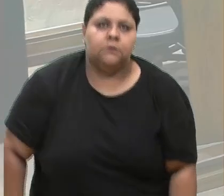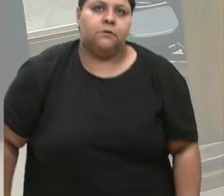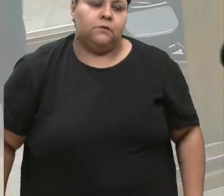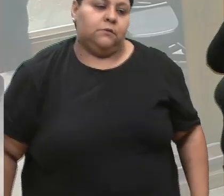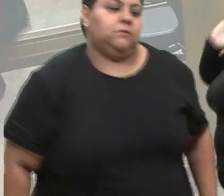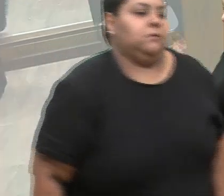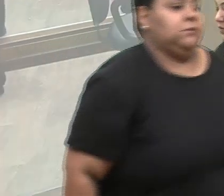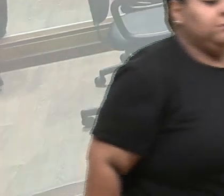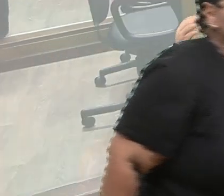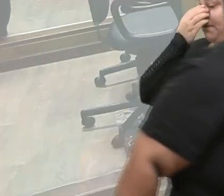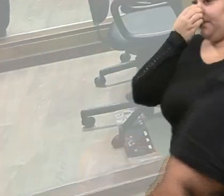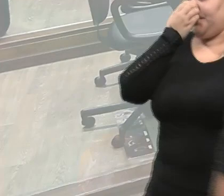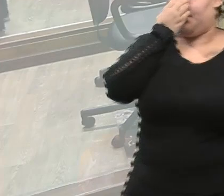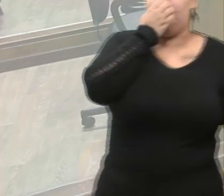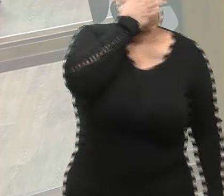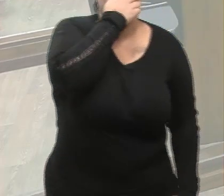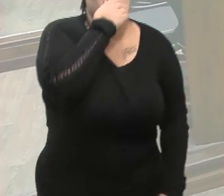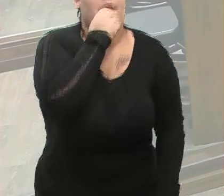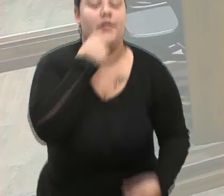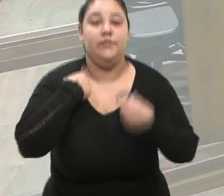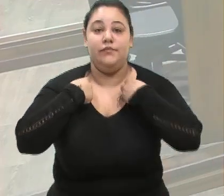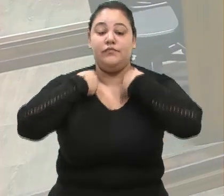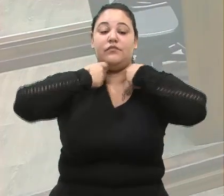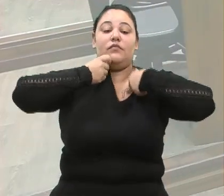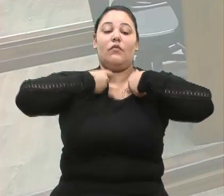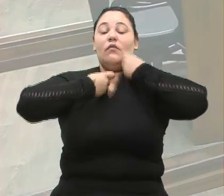Vereador Alexandre Bortoluz,